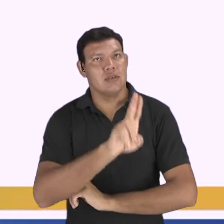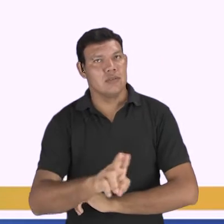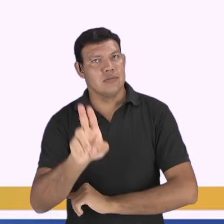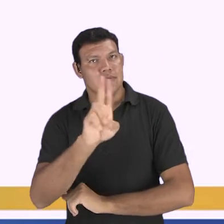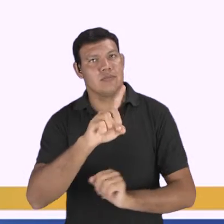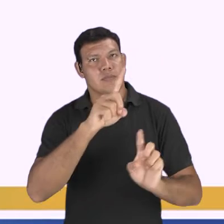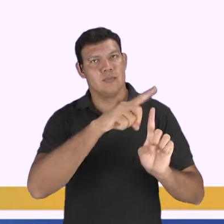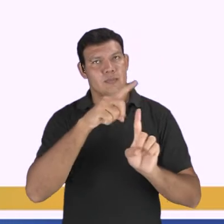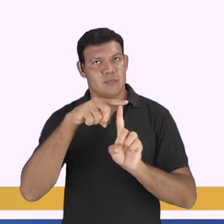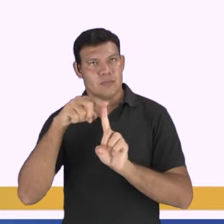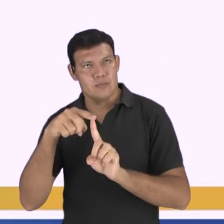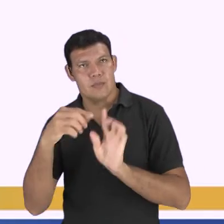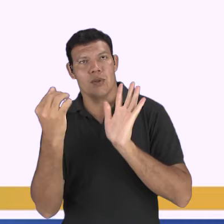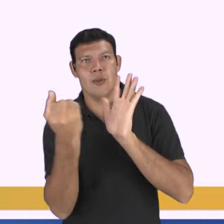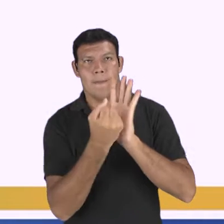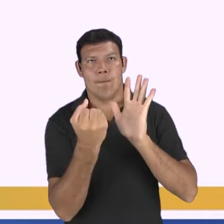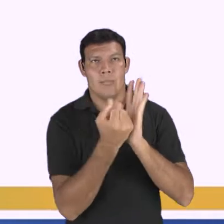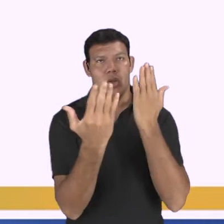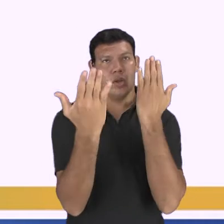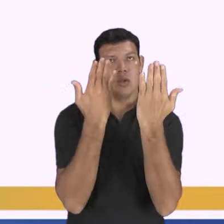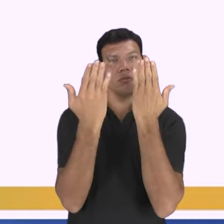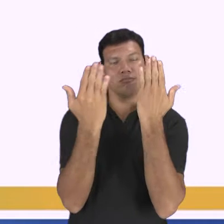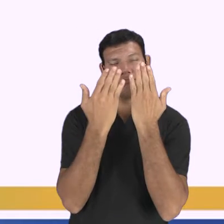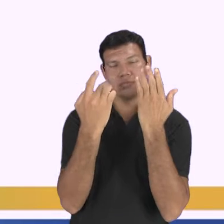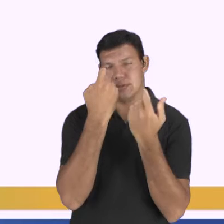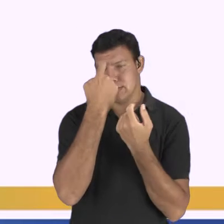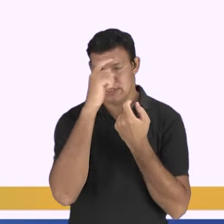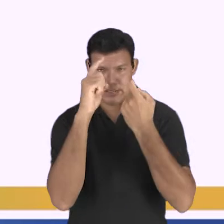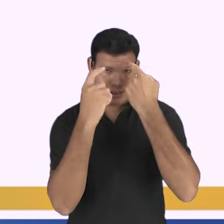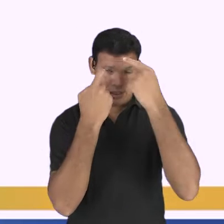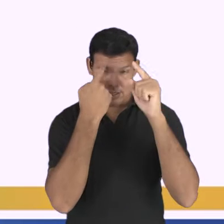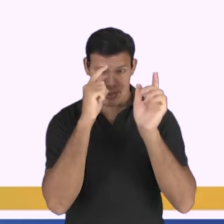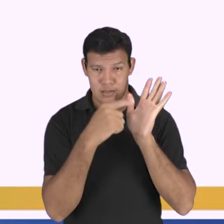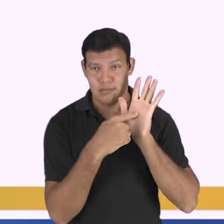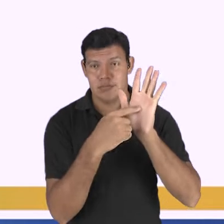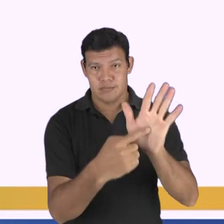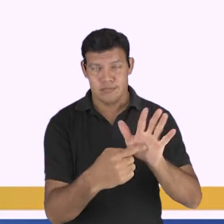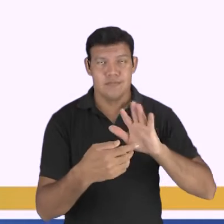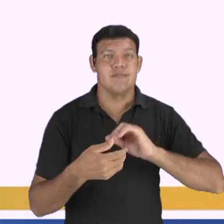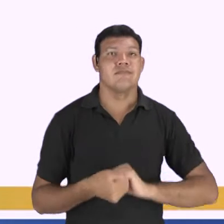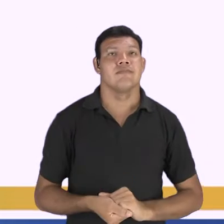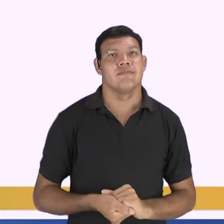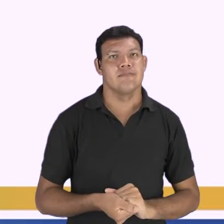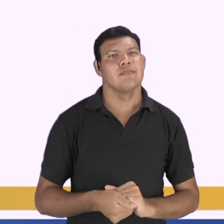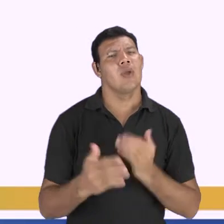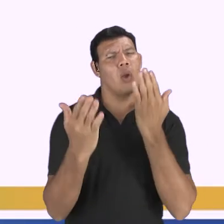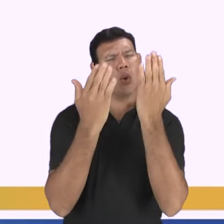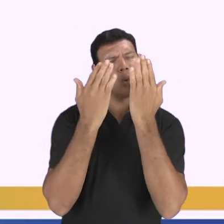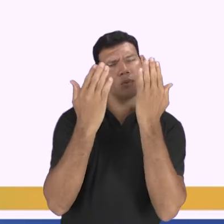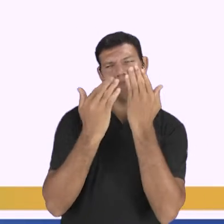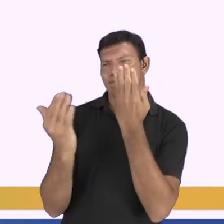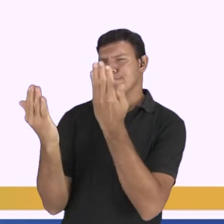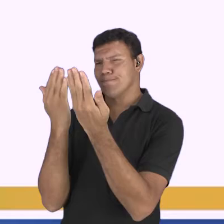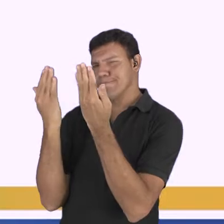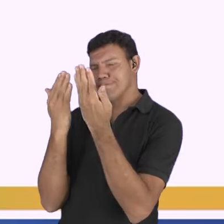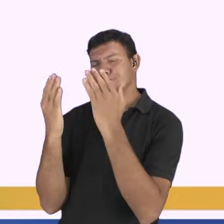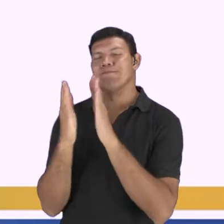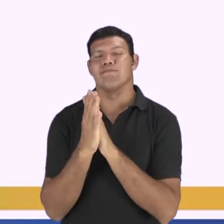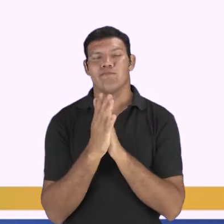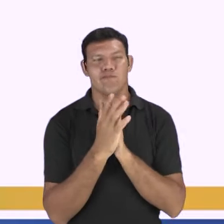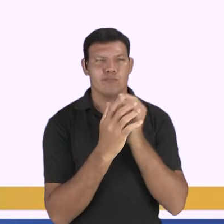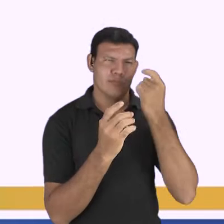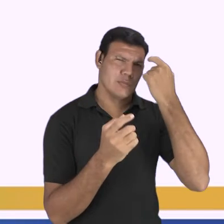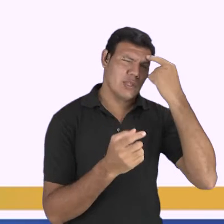para marcar-se uma comparação entre as ideias, tá bom? Eu quero comparar aquelas ideias, eu vou pensar